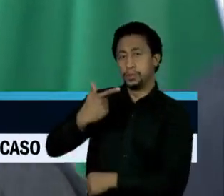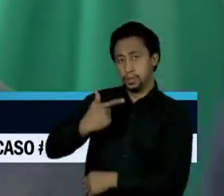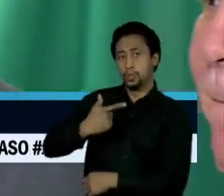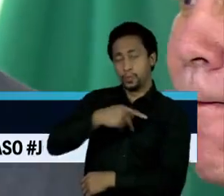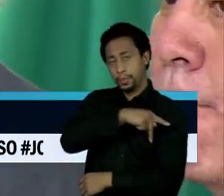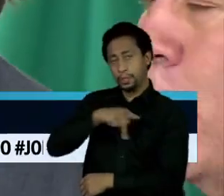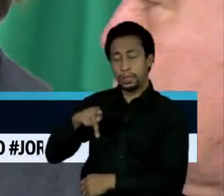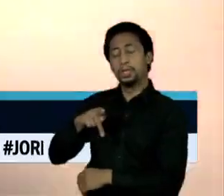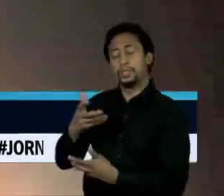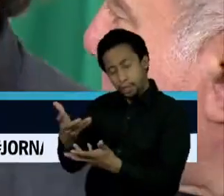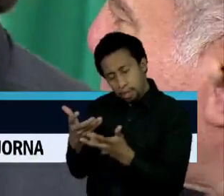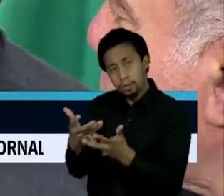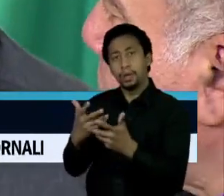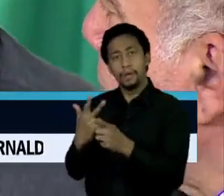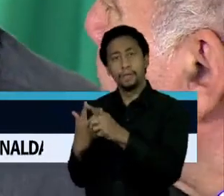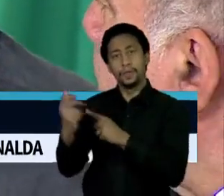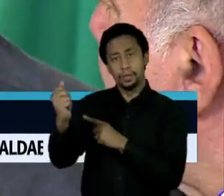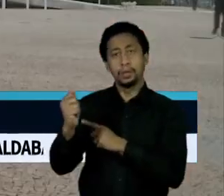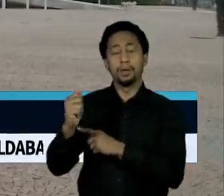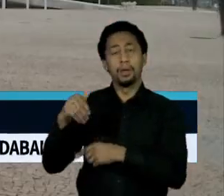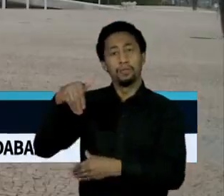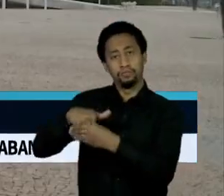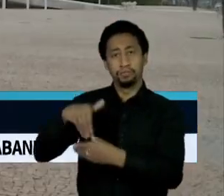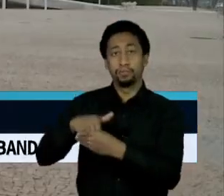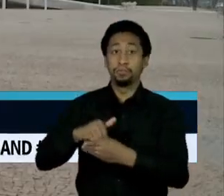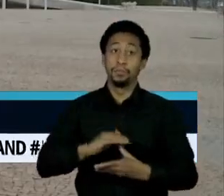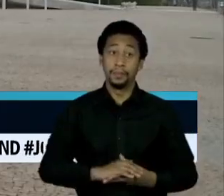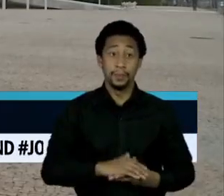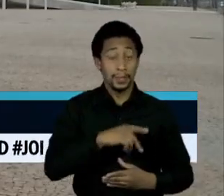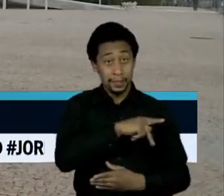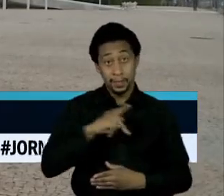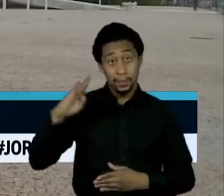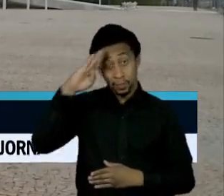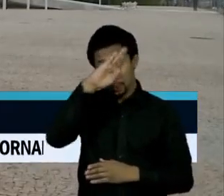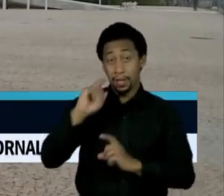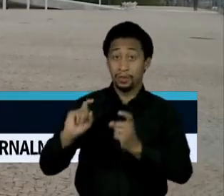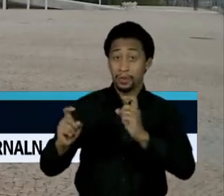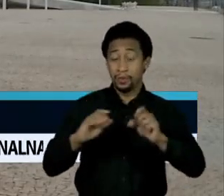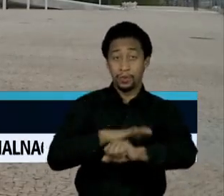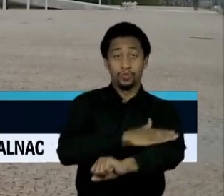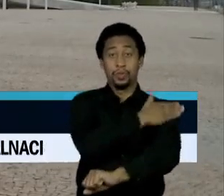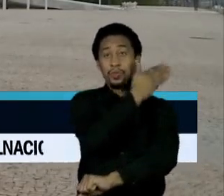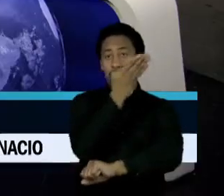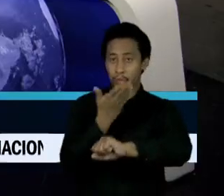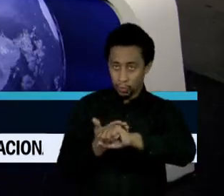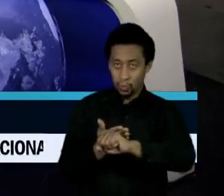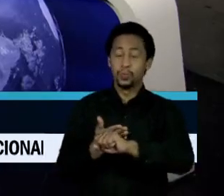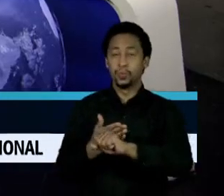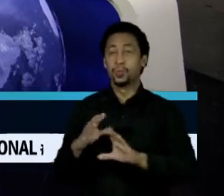o presidente Jair Bolsonaro, por outro lado, passou o dia em reunião com ministros no Planalto.